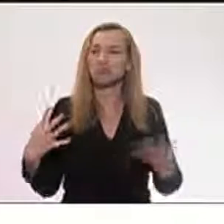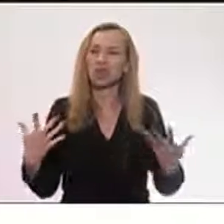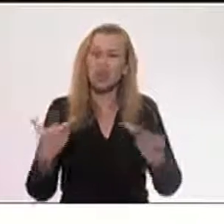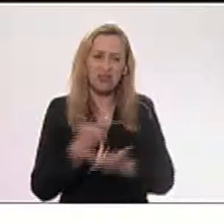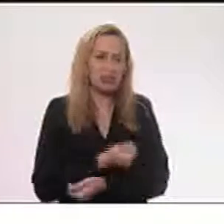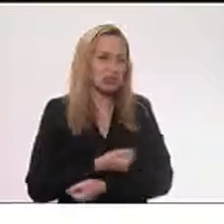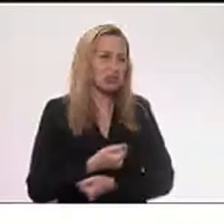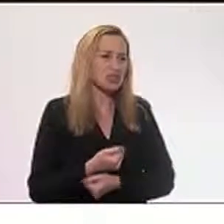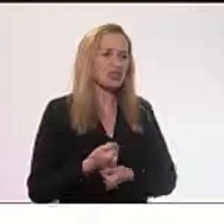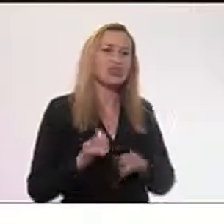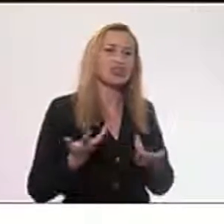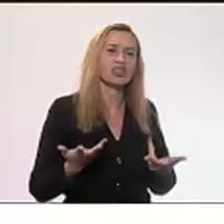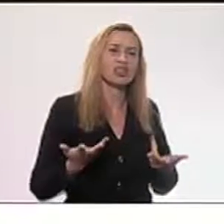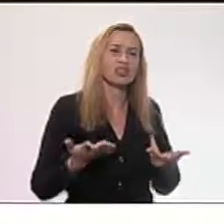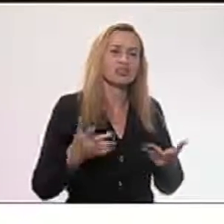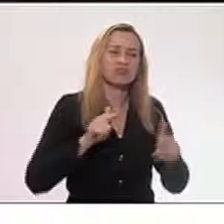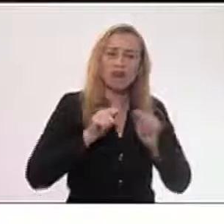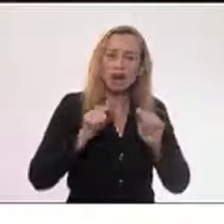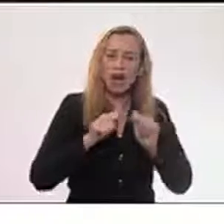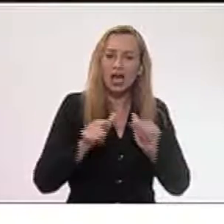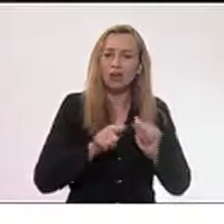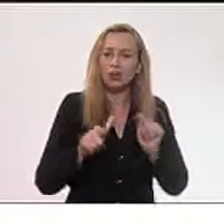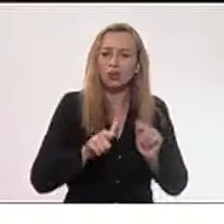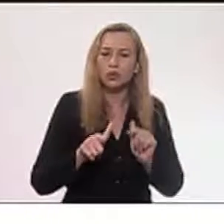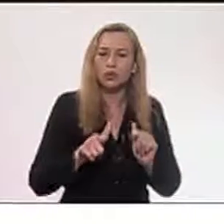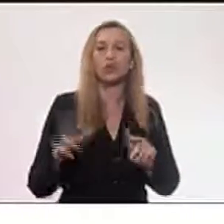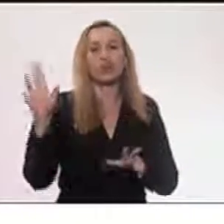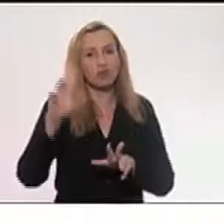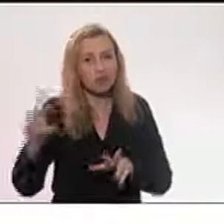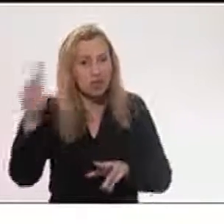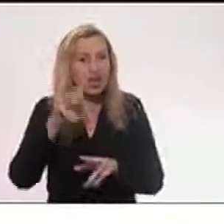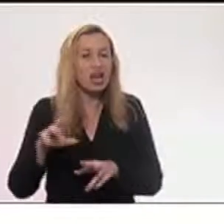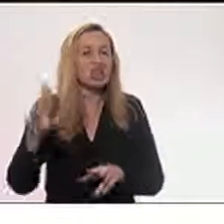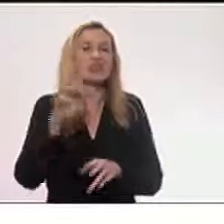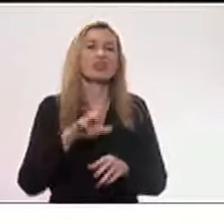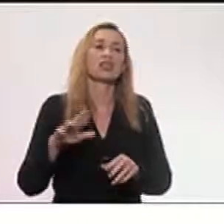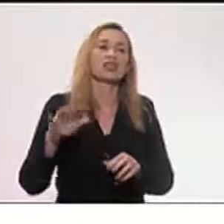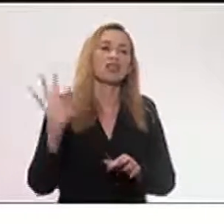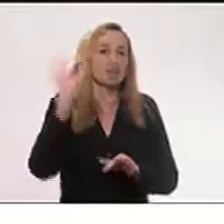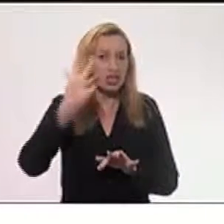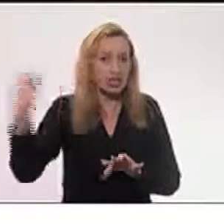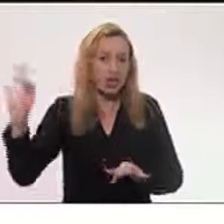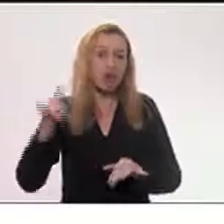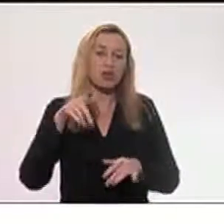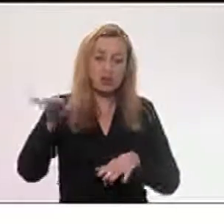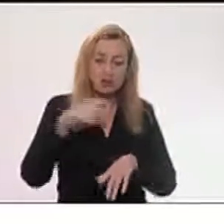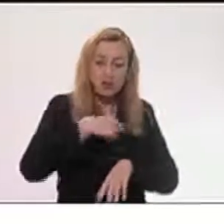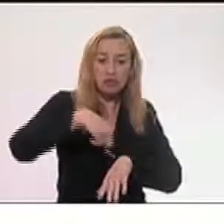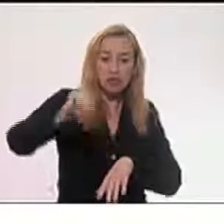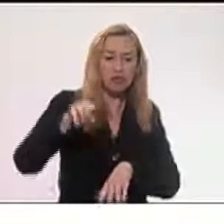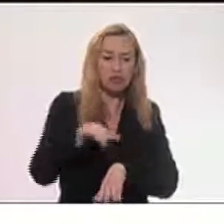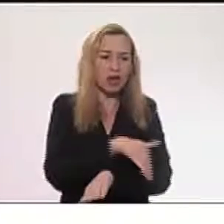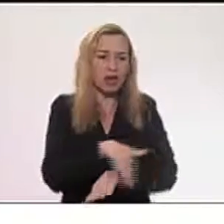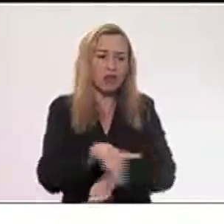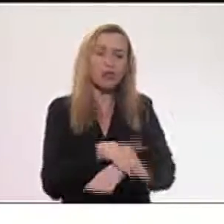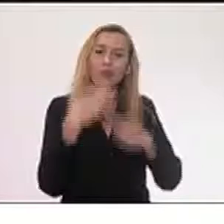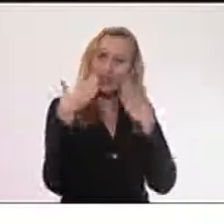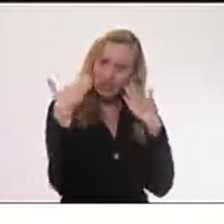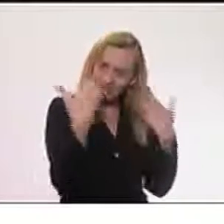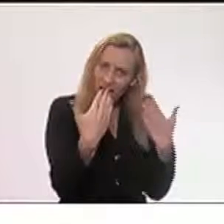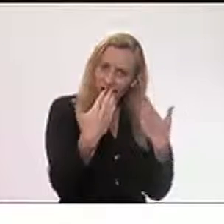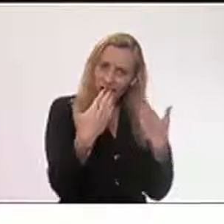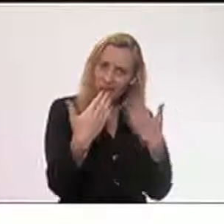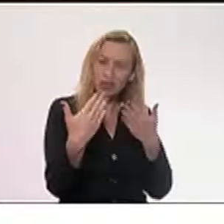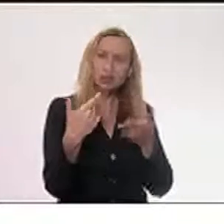qualificada exposição de trabalhos da Universidade Federal Fluminense, que foi para as ruas apresentar apenas